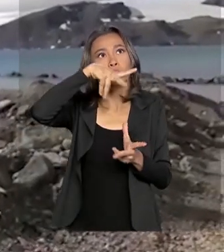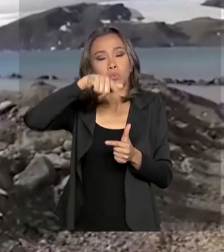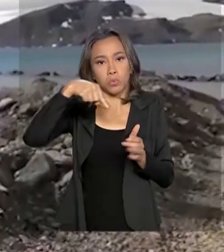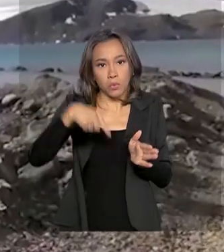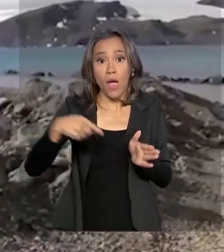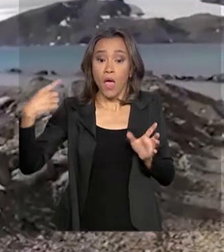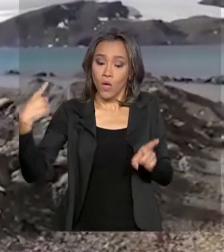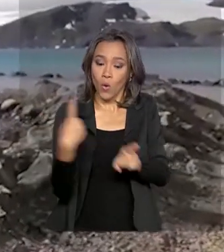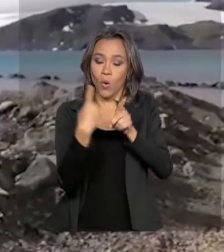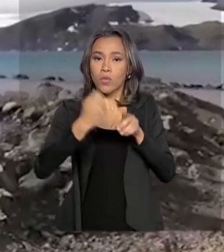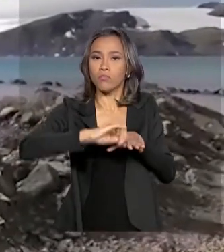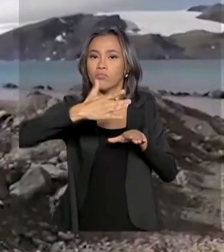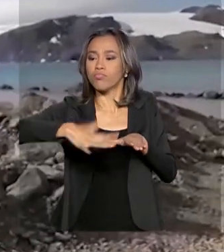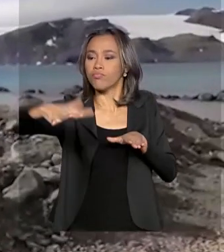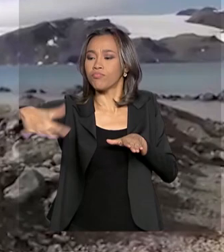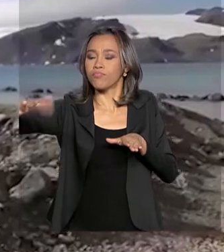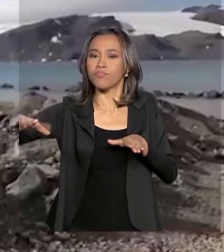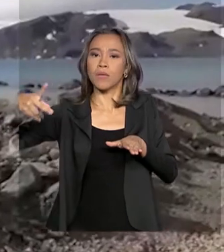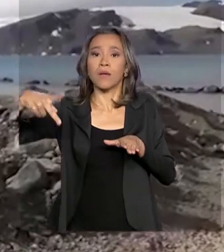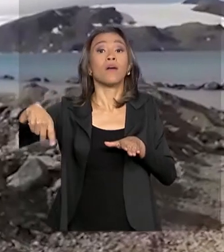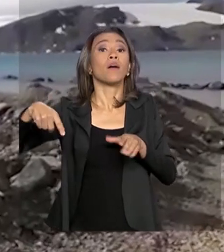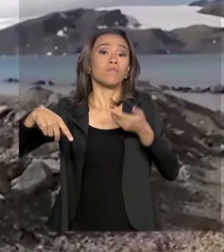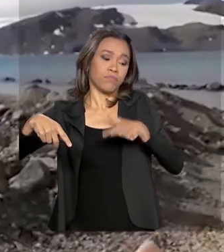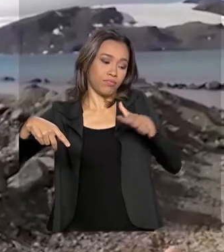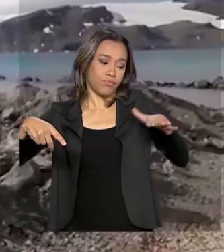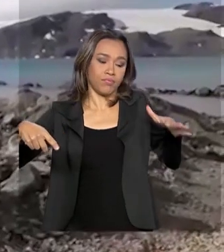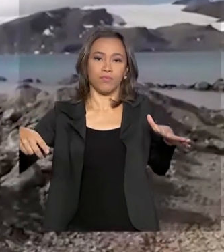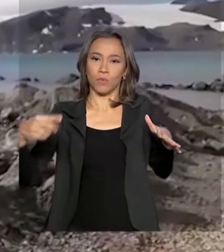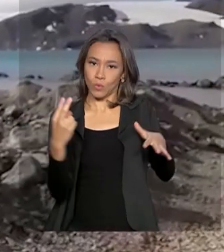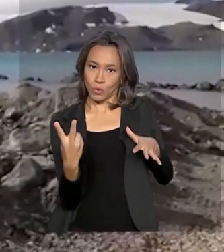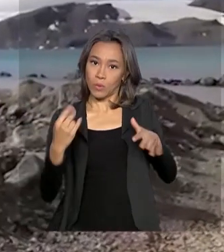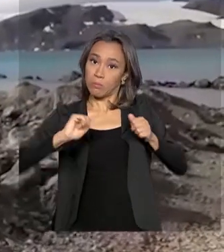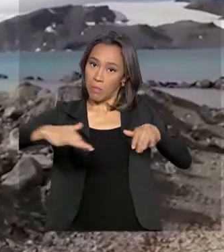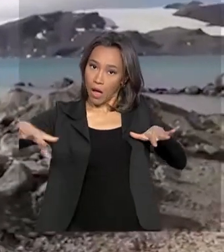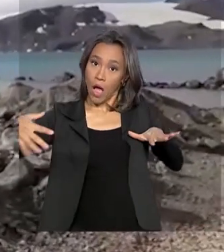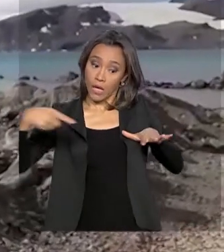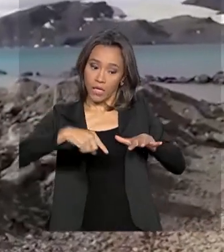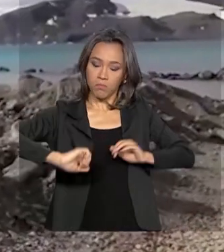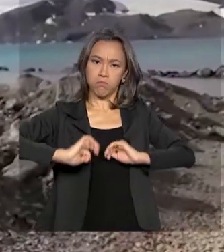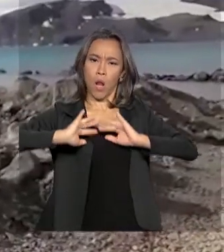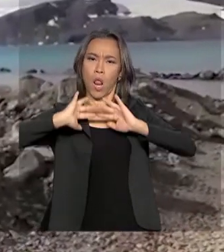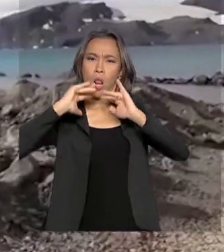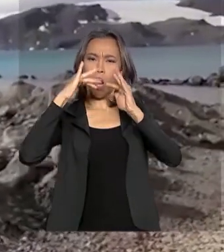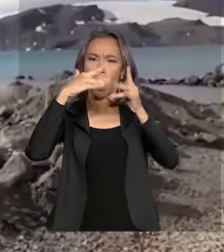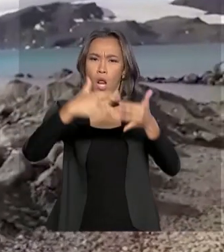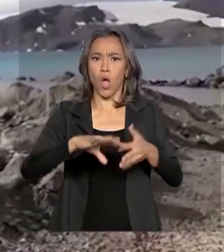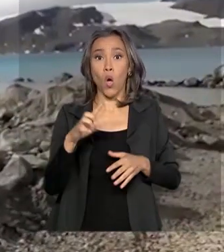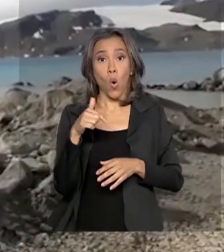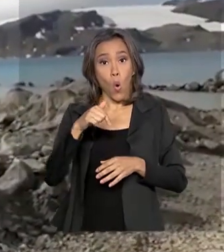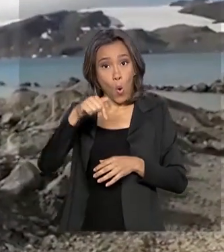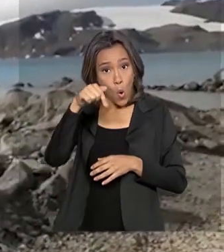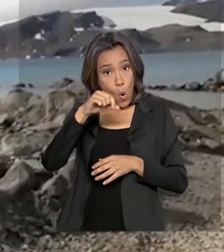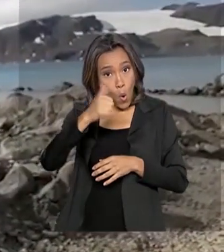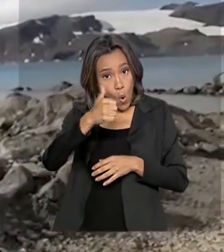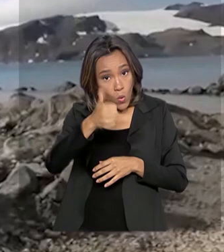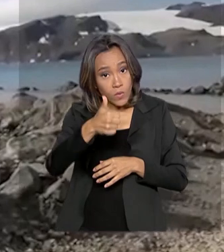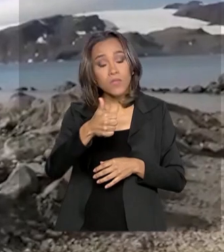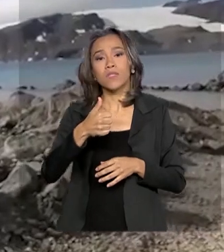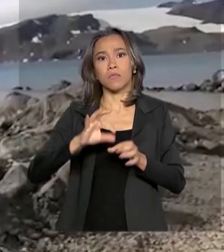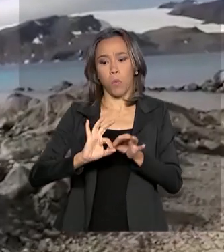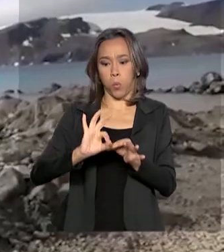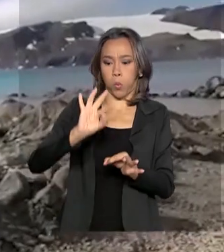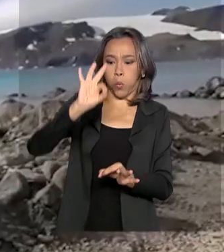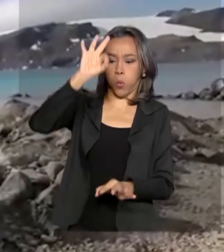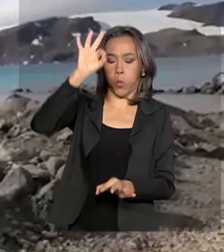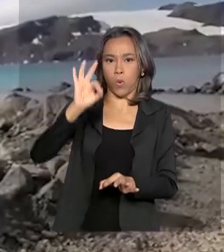ponto de encontro dos oceanos Atlântico e Pacífico. Lá, as ondas podem ultrapassar 11 metros de altura. O mar estava um